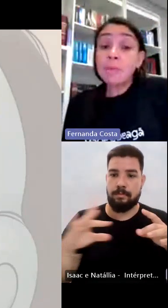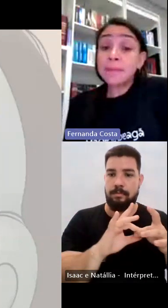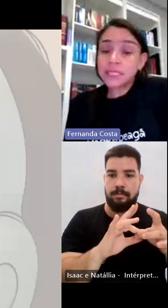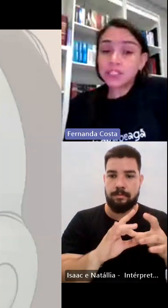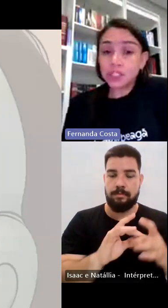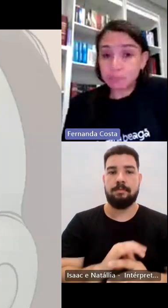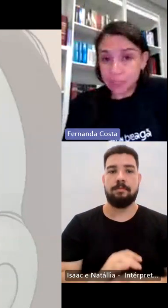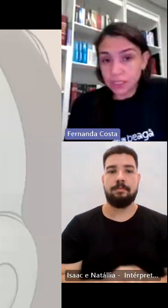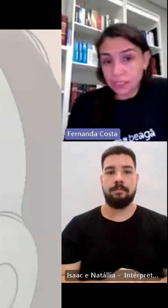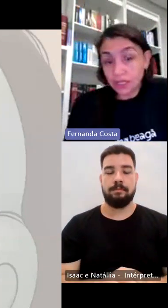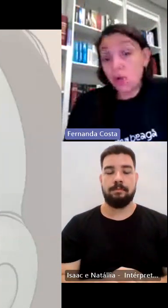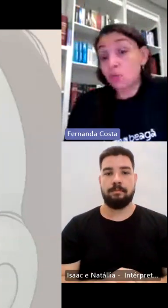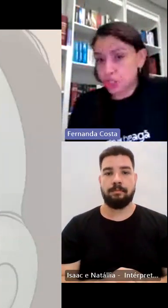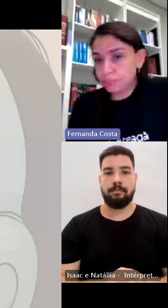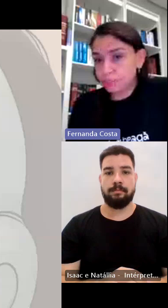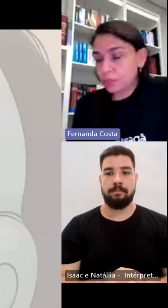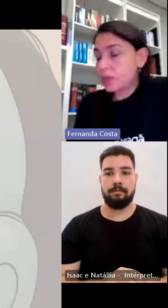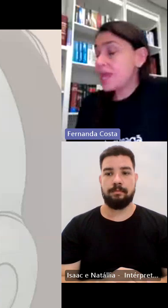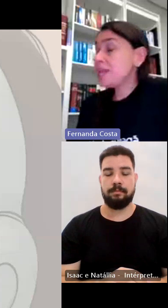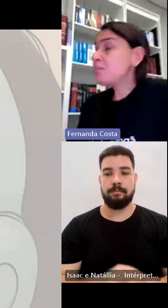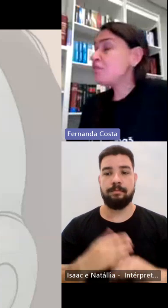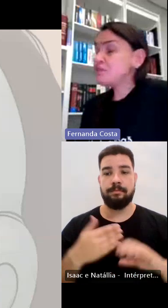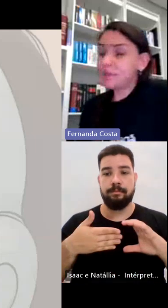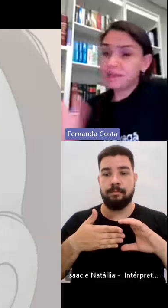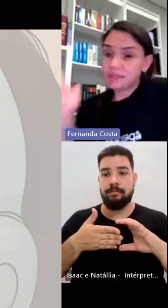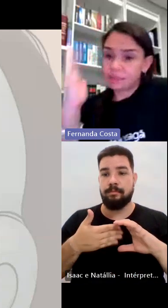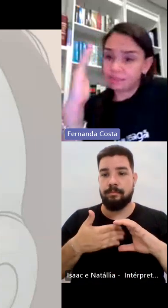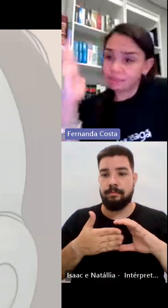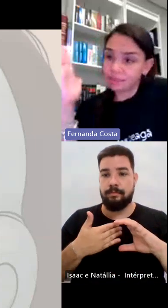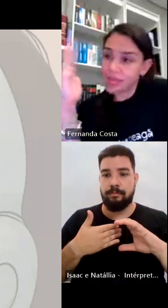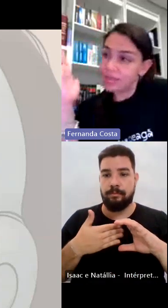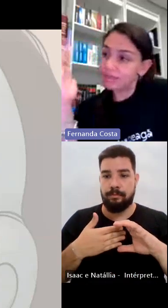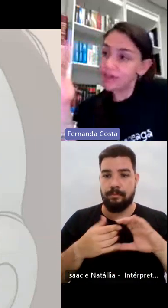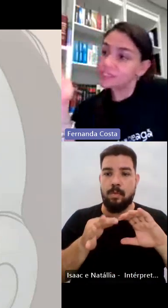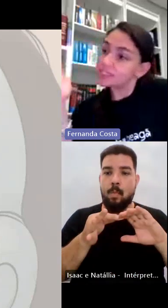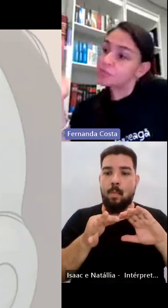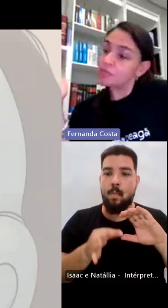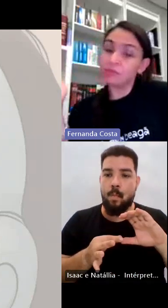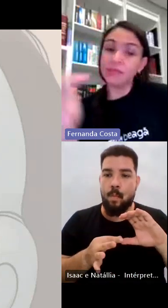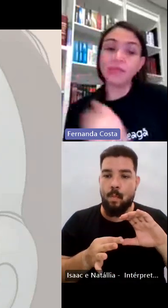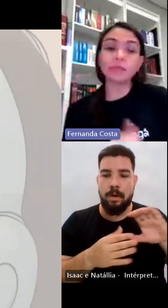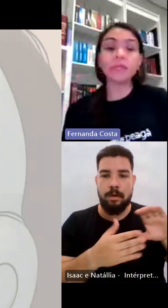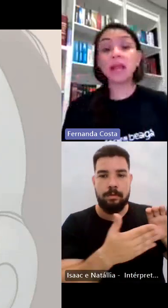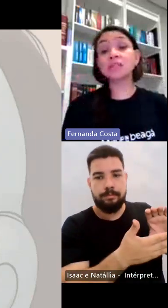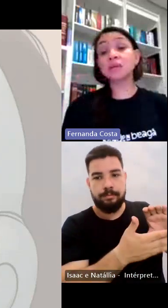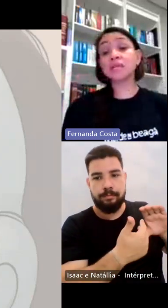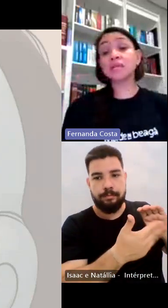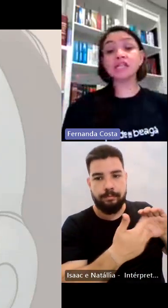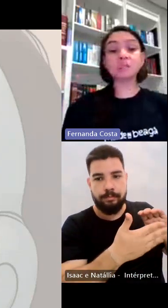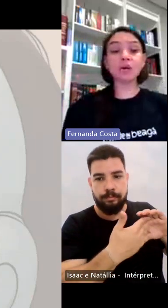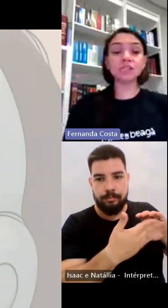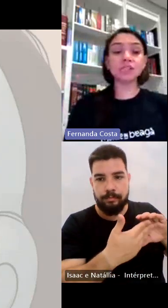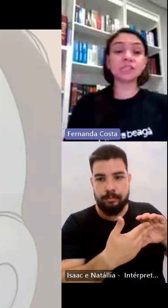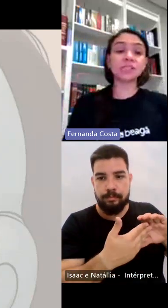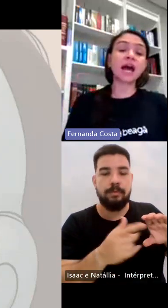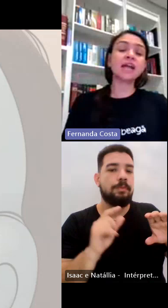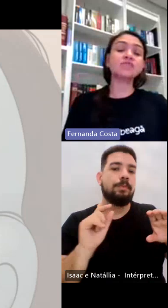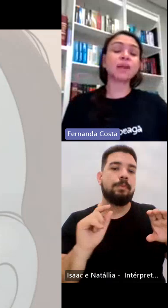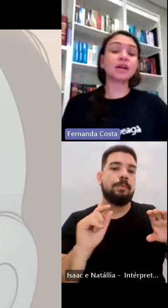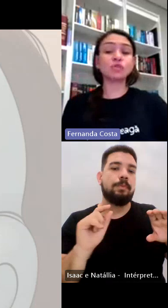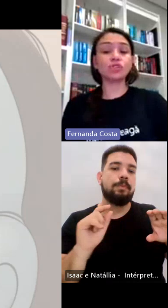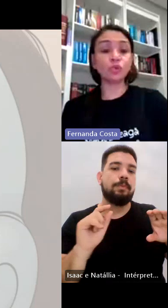A membrana timpânica, ou tímpano, ele faz esse movimento em relação às